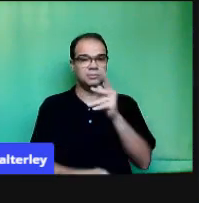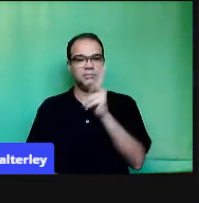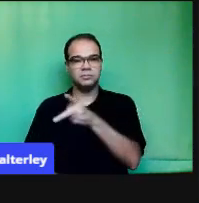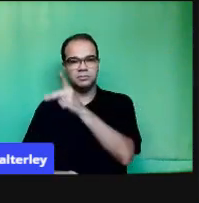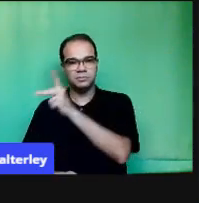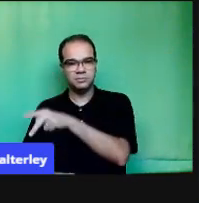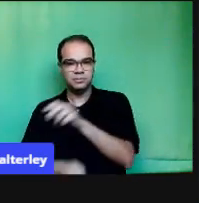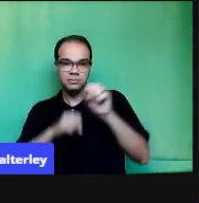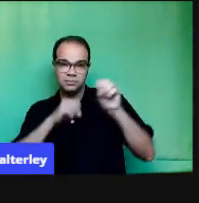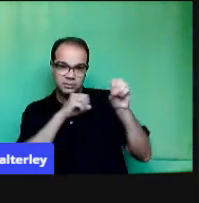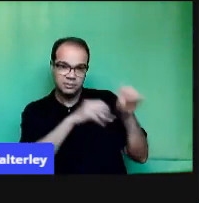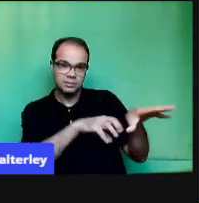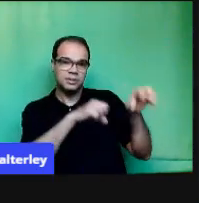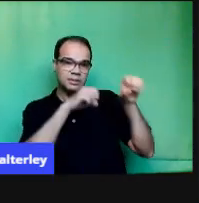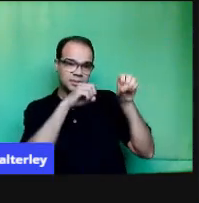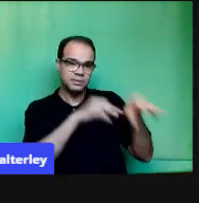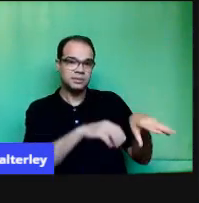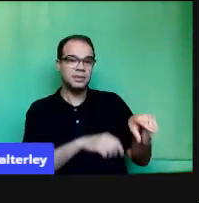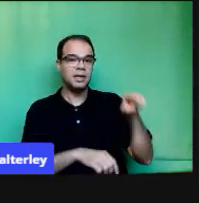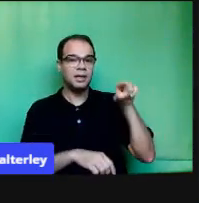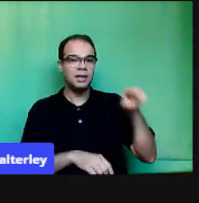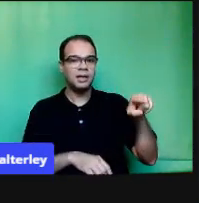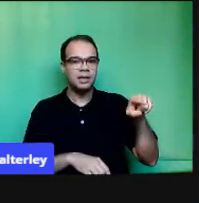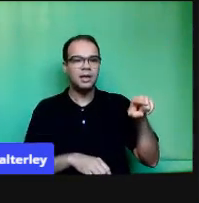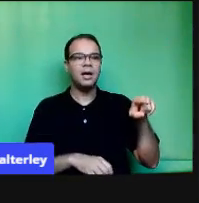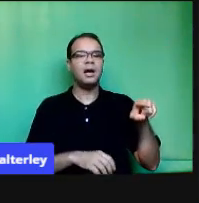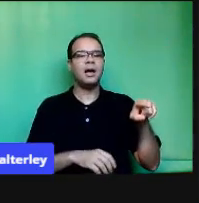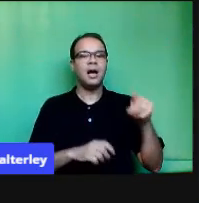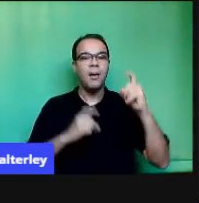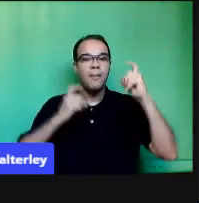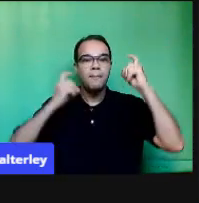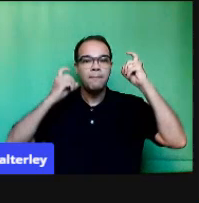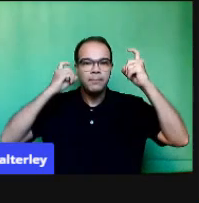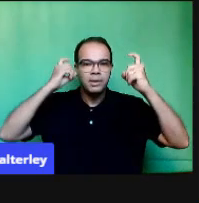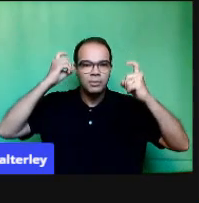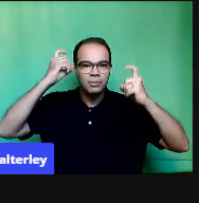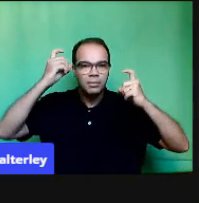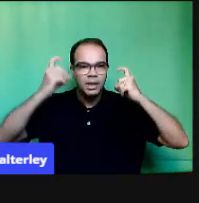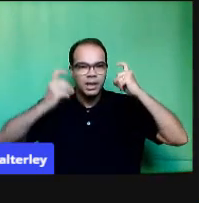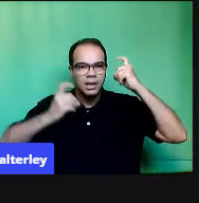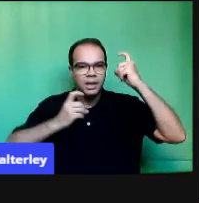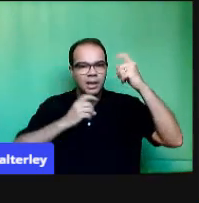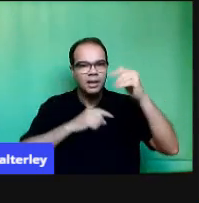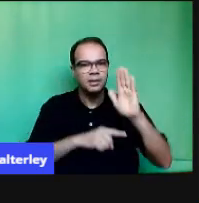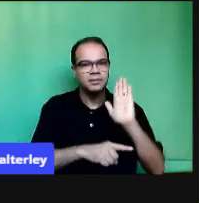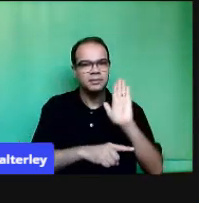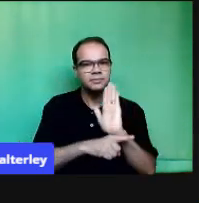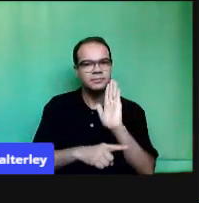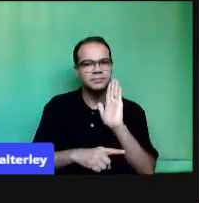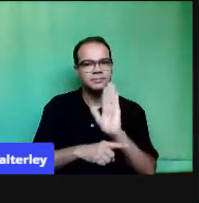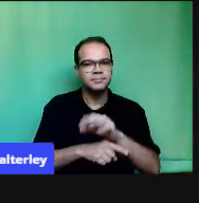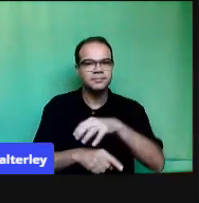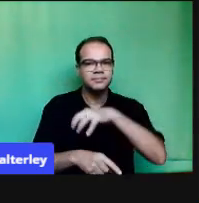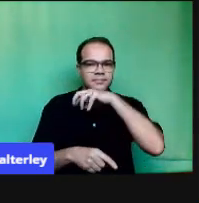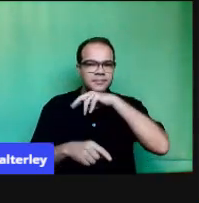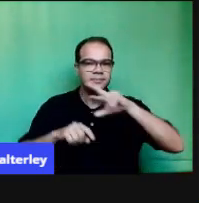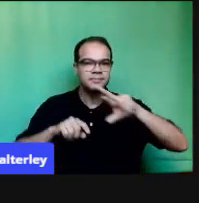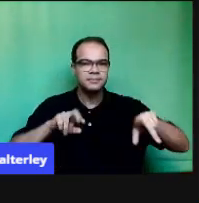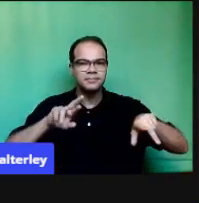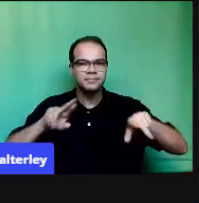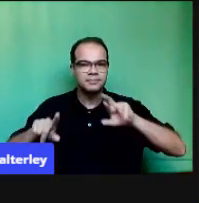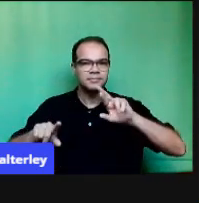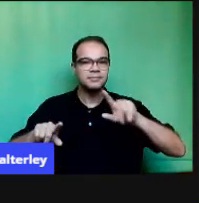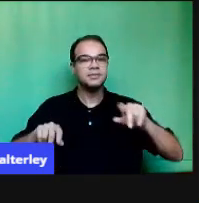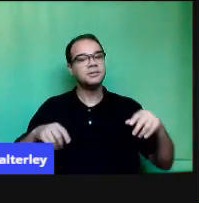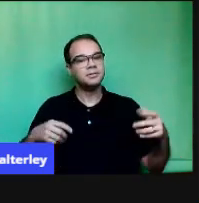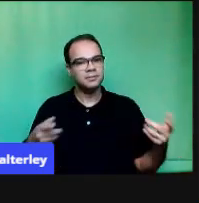de crianças que vão ser pessoas preocupadas com o sentir dos animais e vão ter atitudes melhores em relação